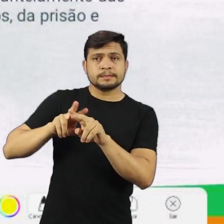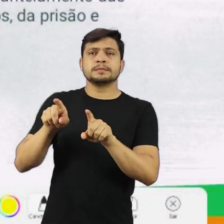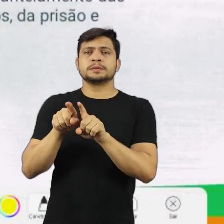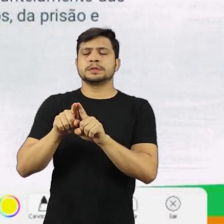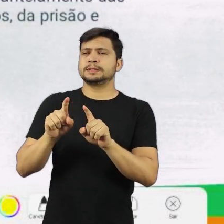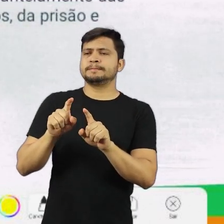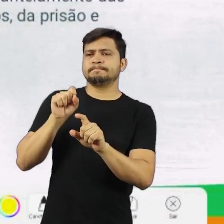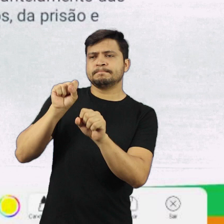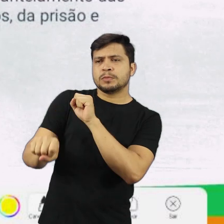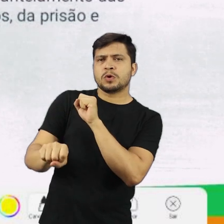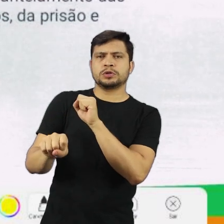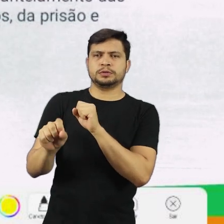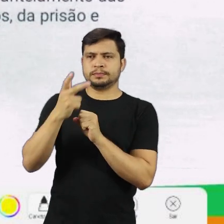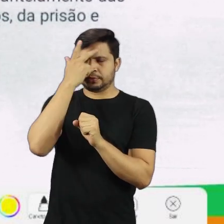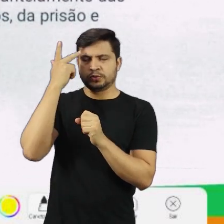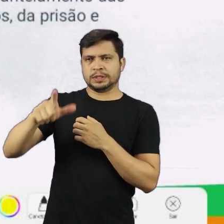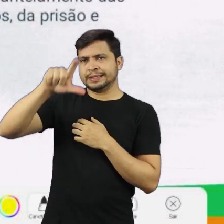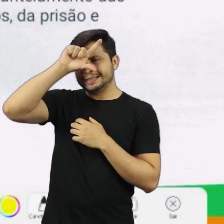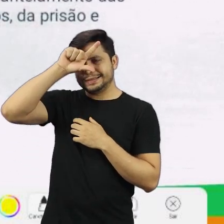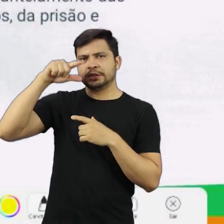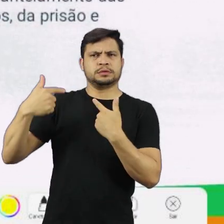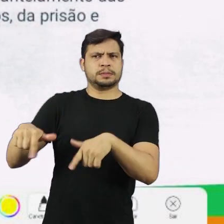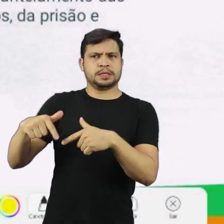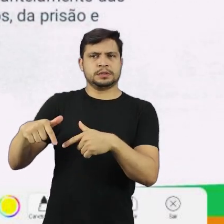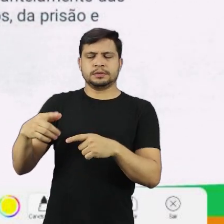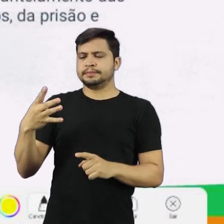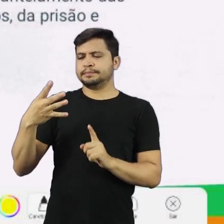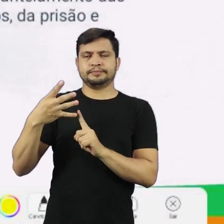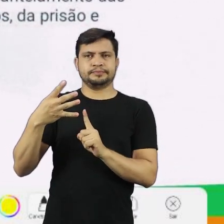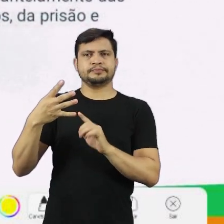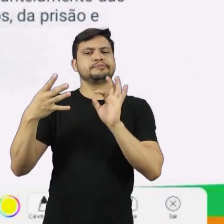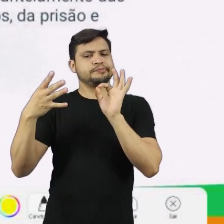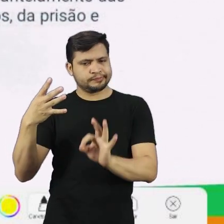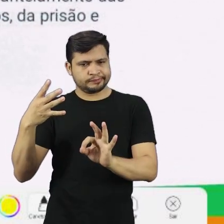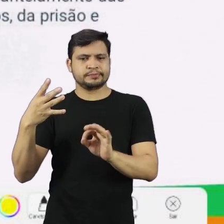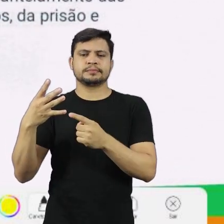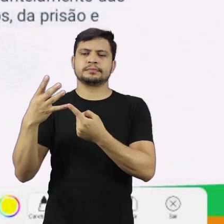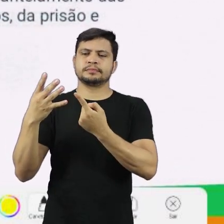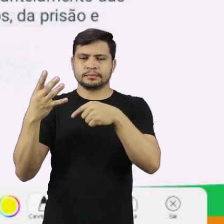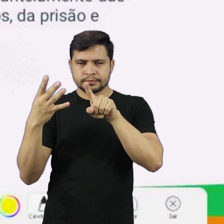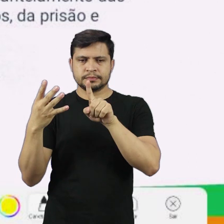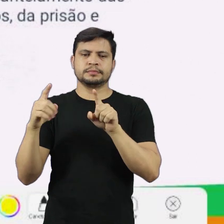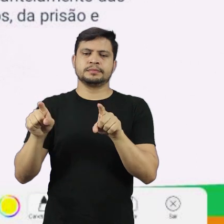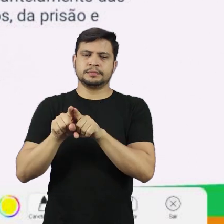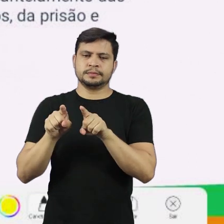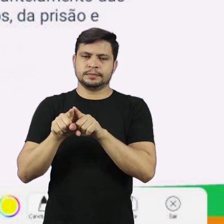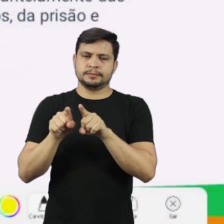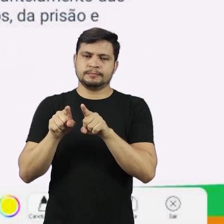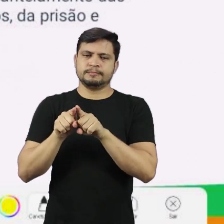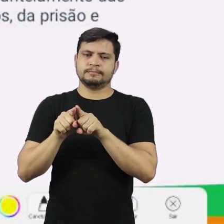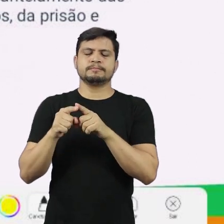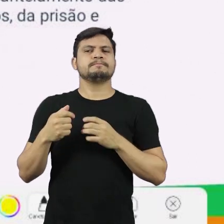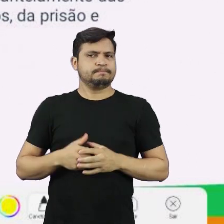de líderes trabalhistas. Item perfeito, correto, item bom para estudo e de resumo do que foi a